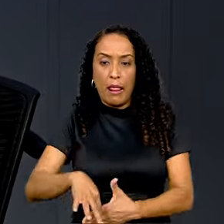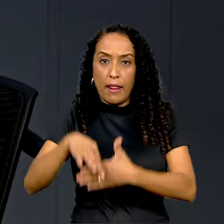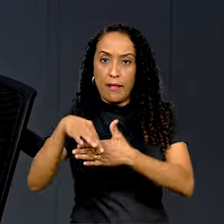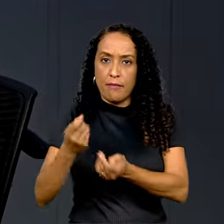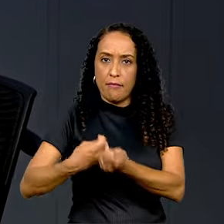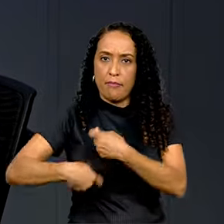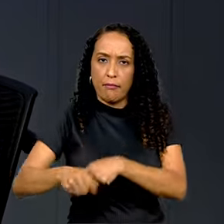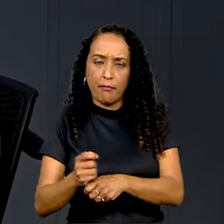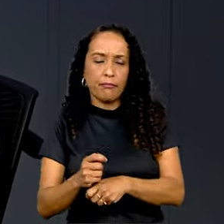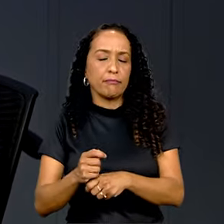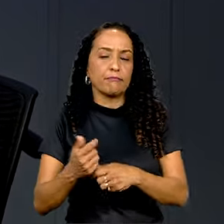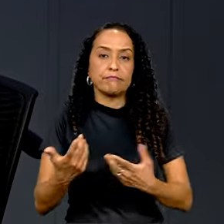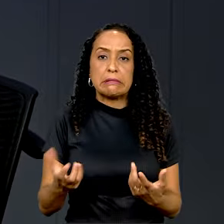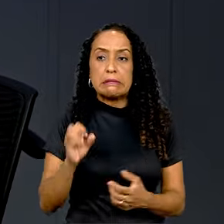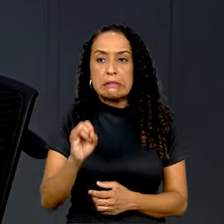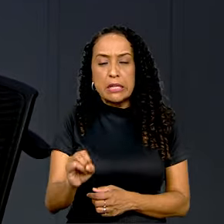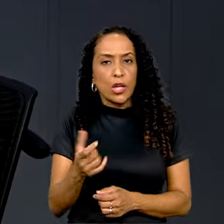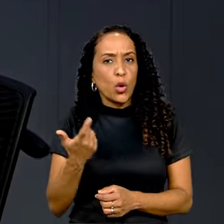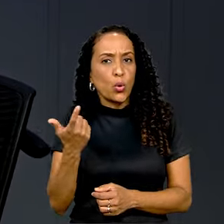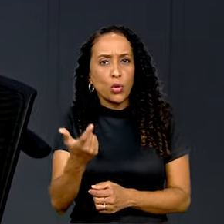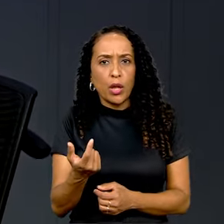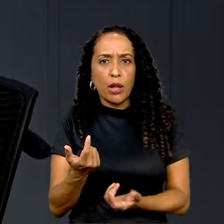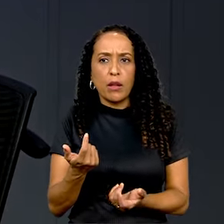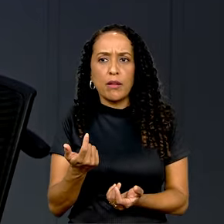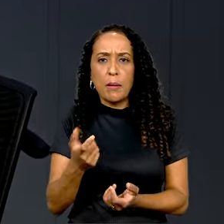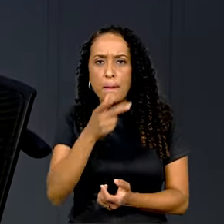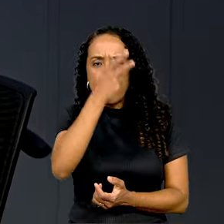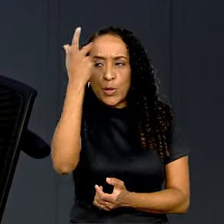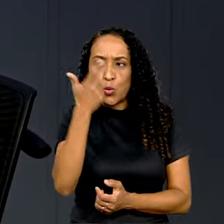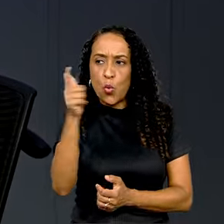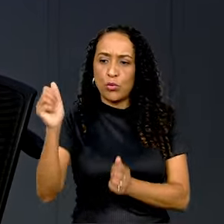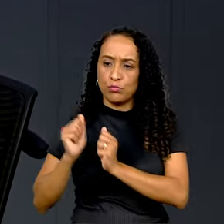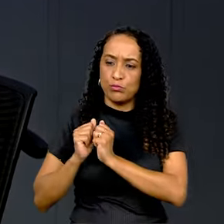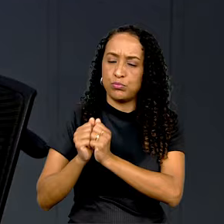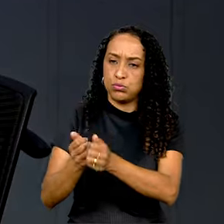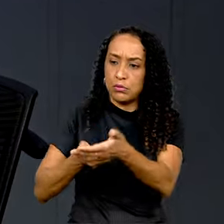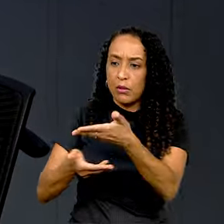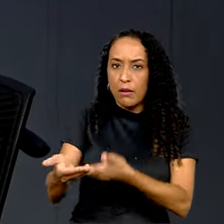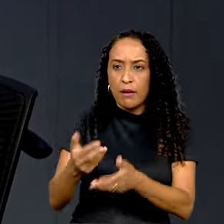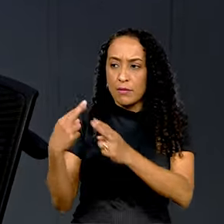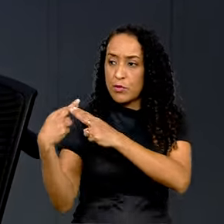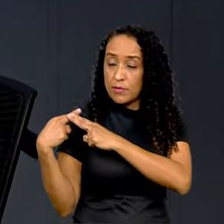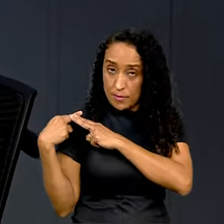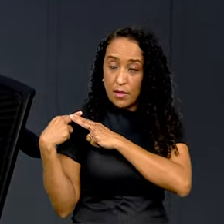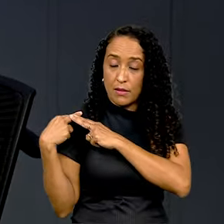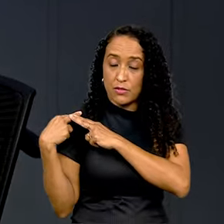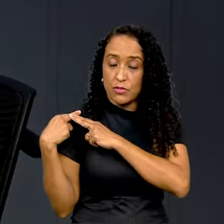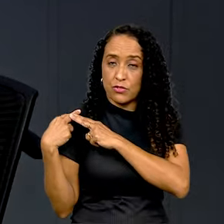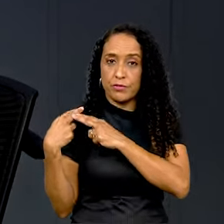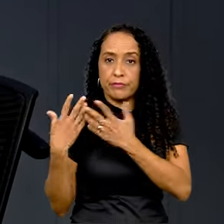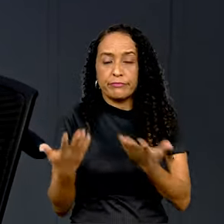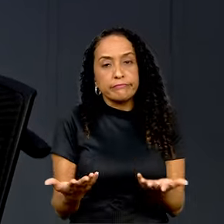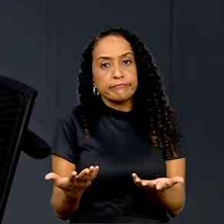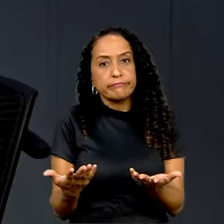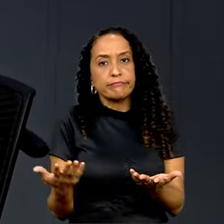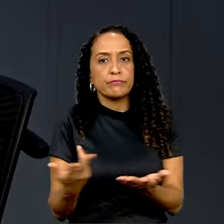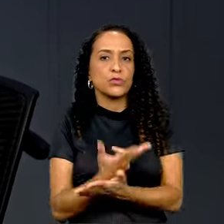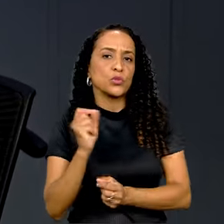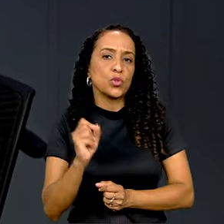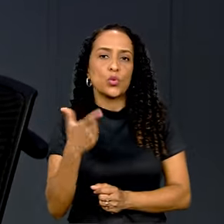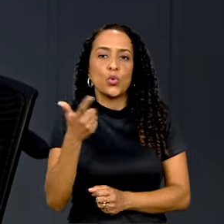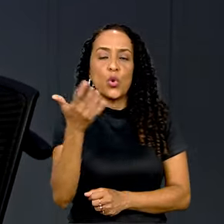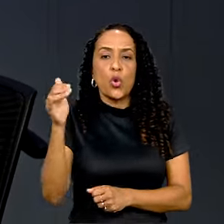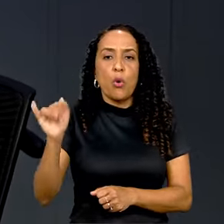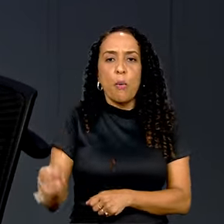de negócios se elas não têm com quem compartilhar essa responsabilidade que é de todo mundo acaba não